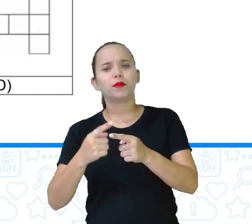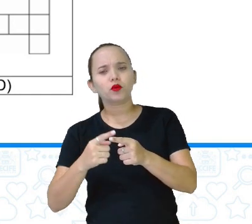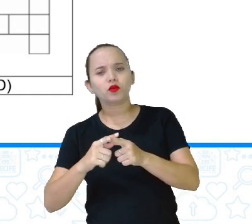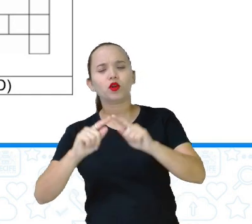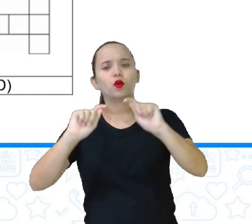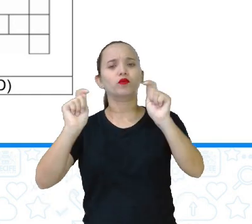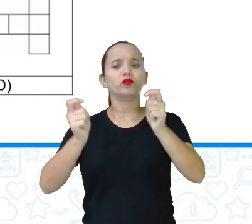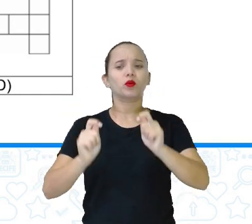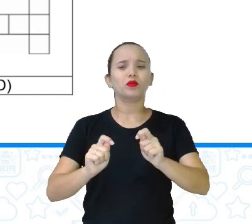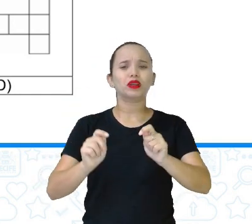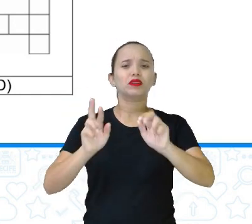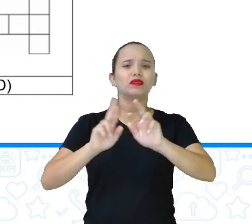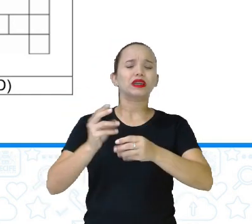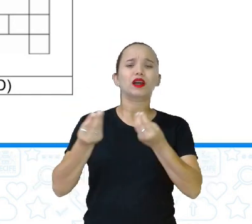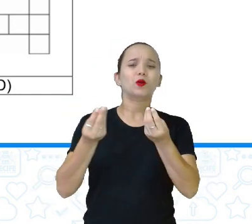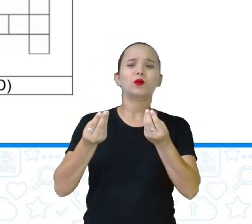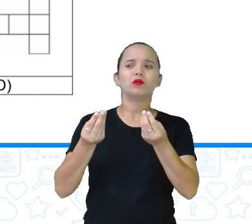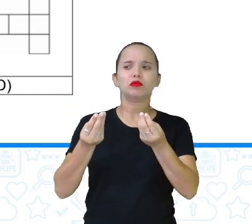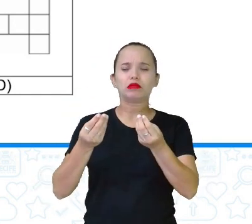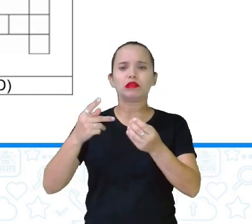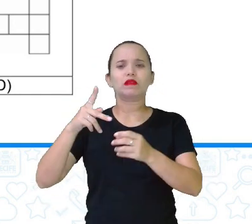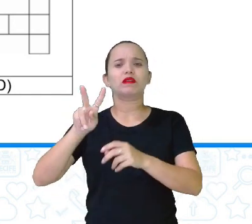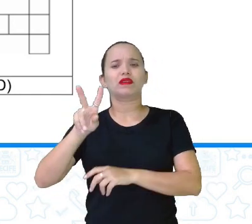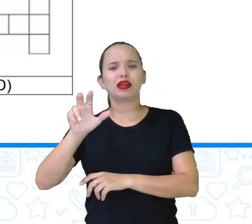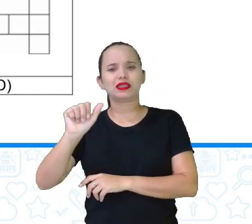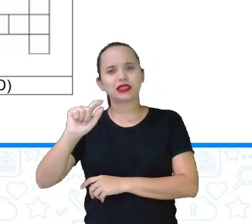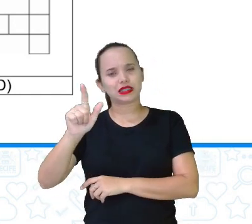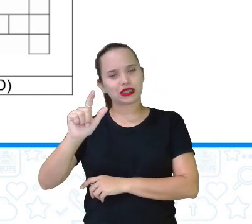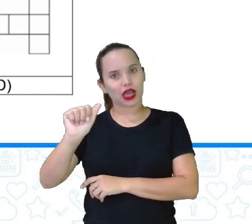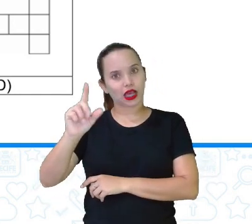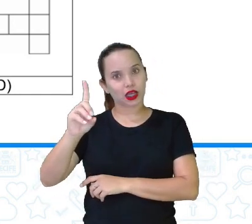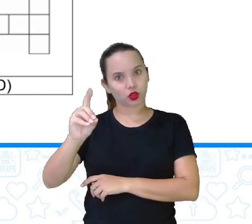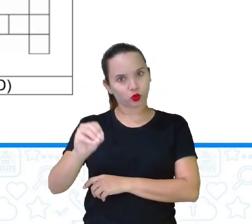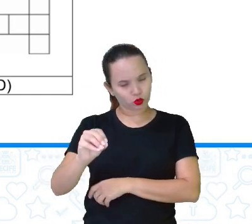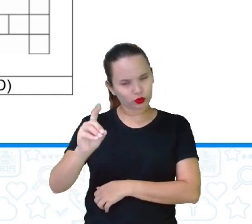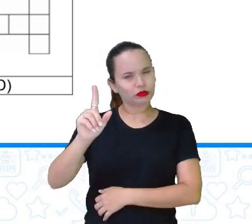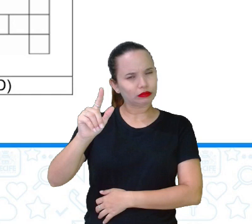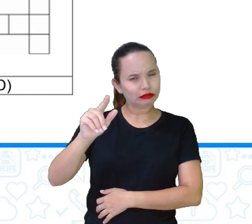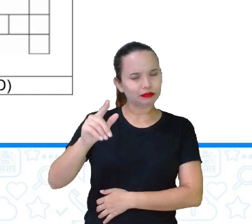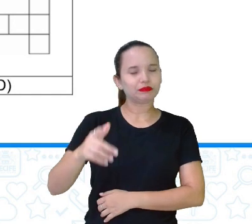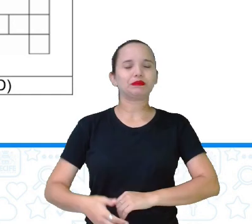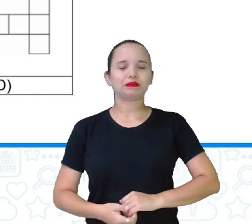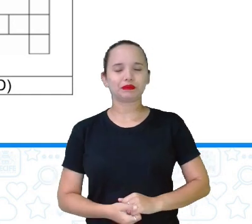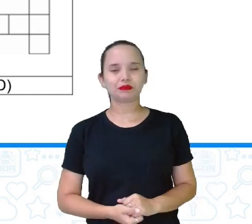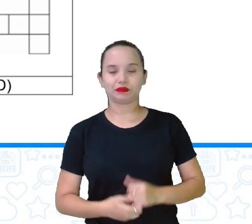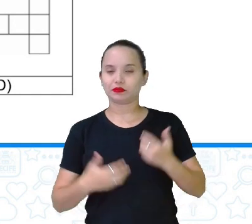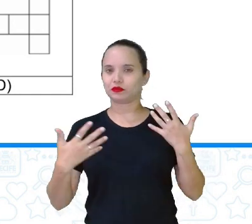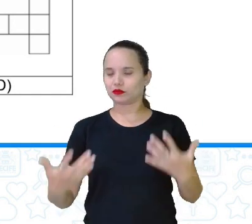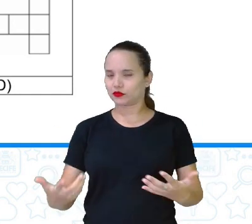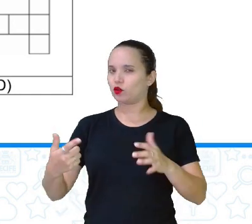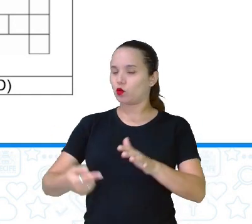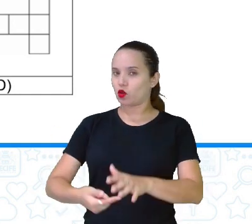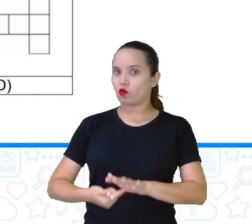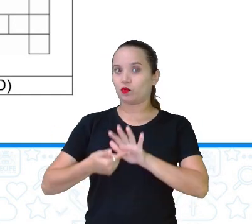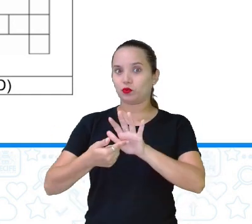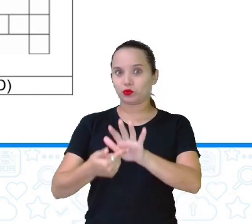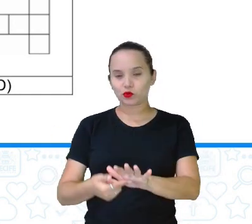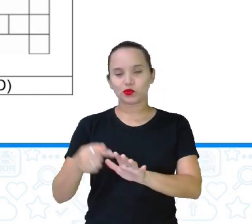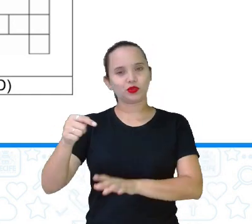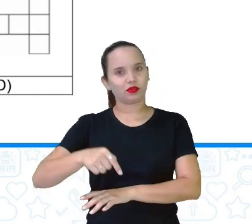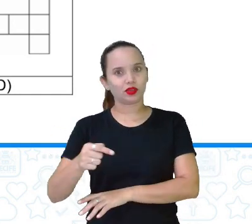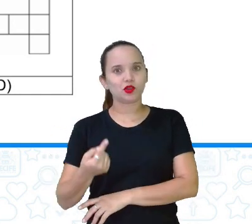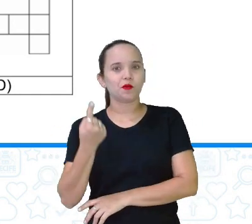Senão vai ficar vazado, né? O nosso cubo fica vazado. Então eu trouxe aqui um